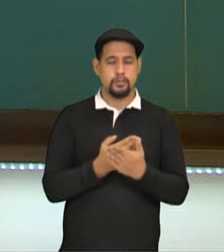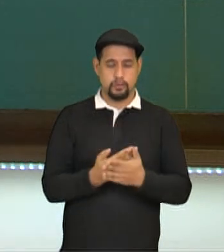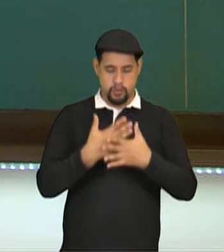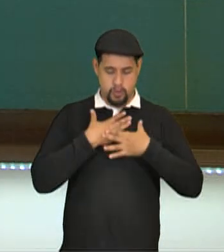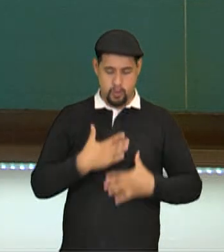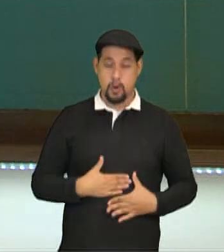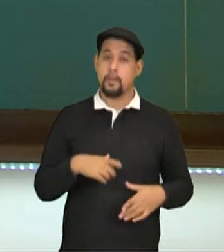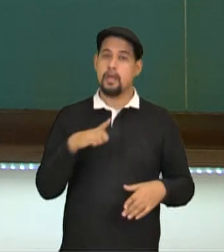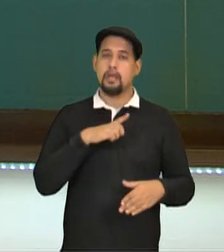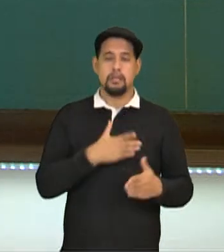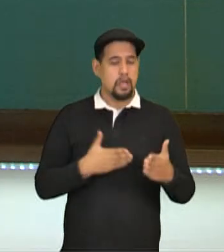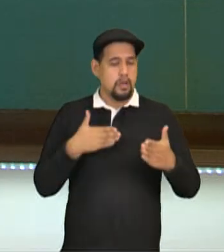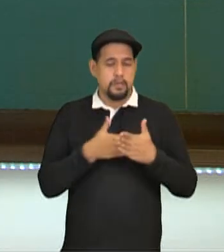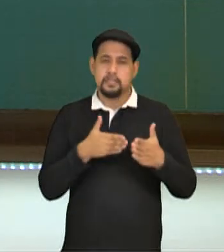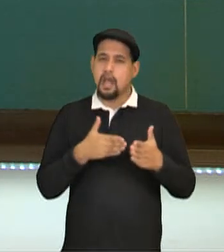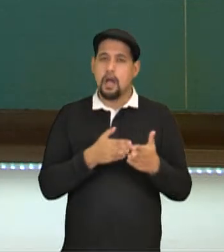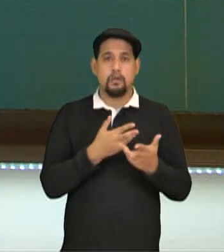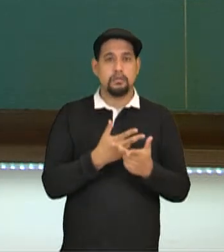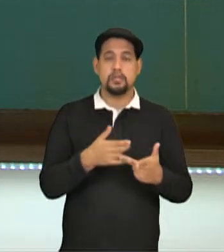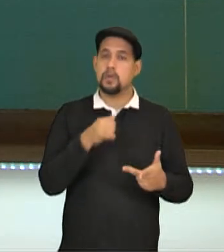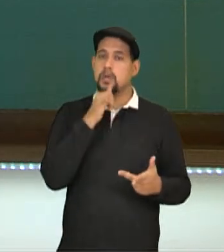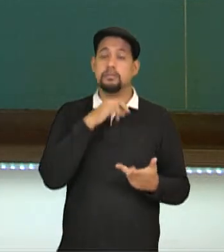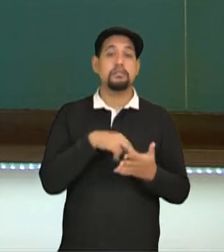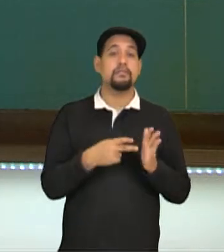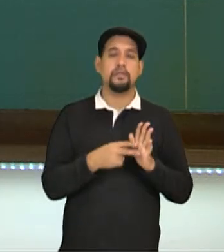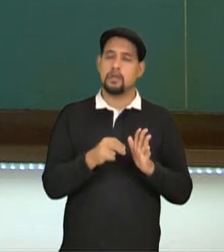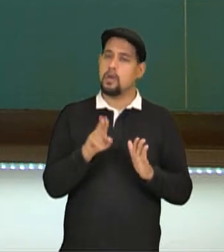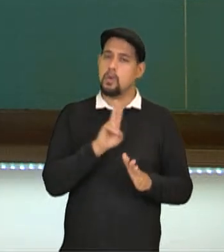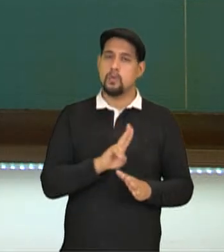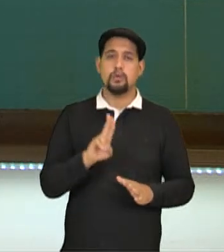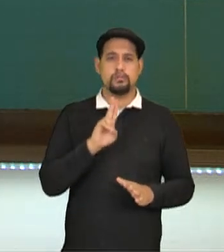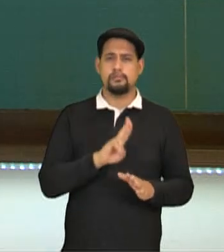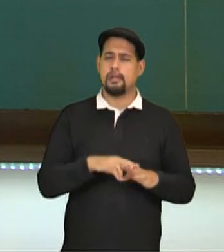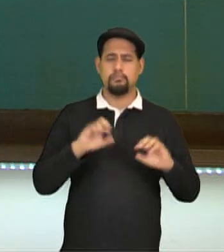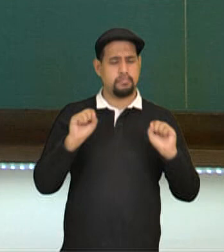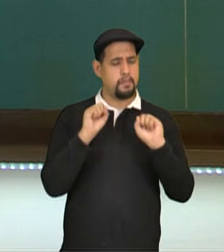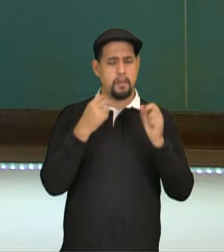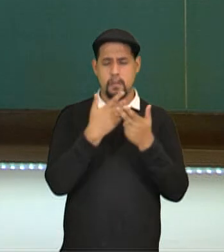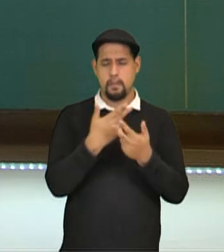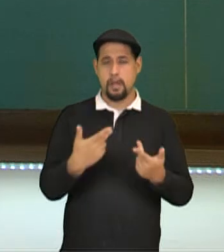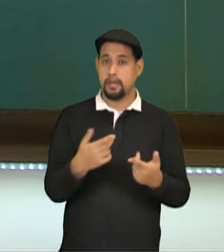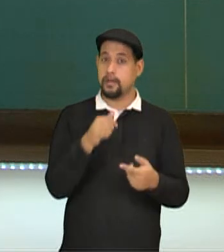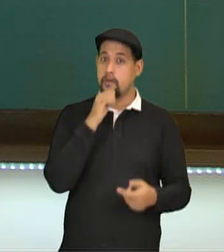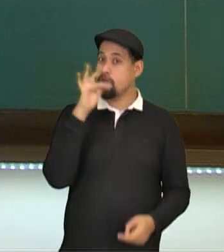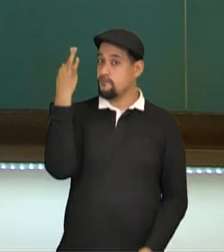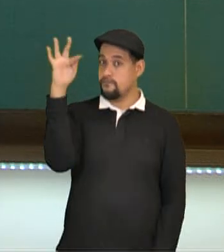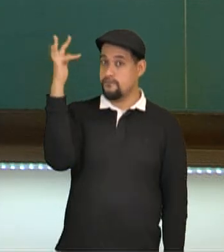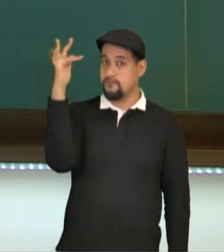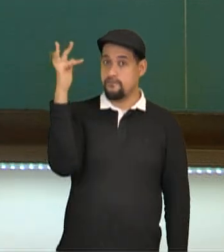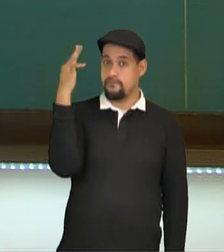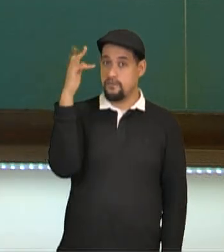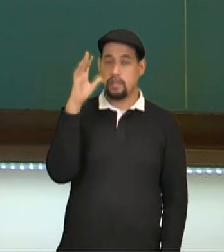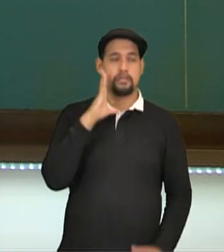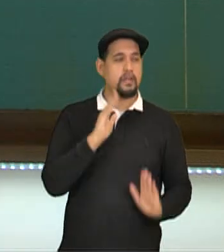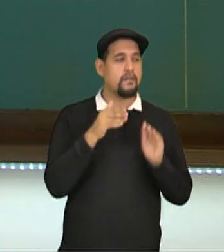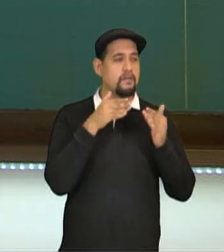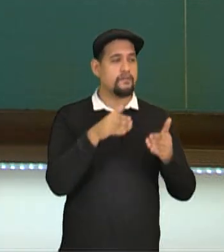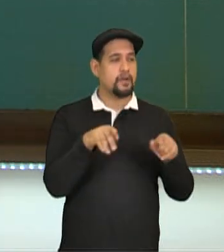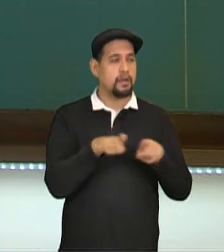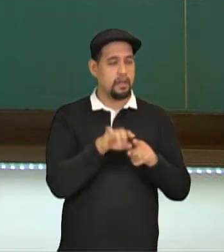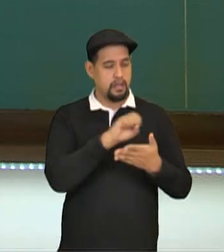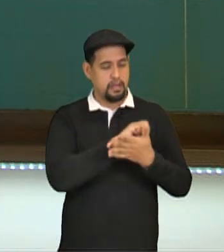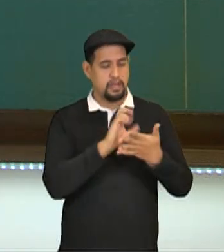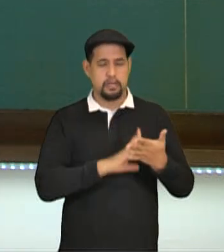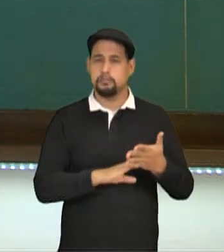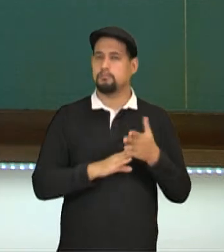usava obstáculos artificiais, que se tornaram os aparelhos ginásticos. O francês tinha o foco nos exercícios